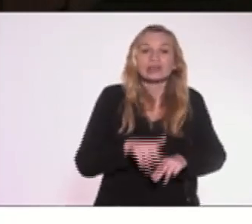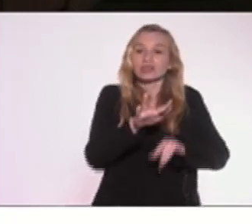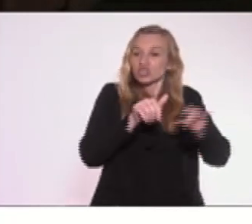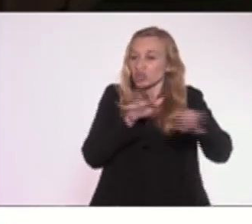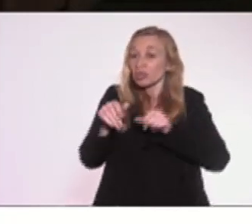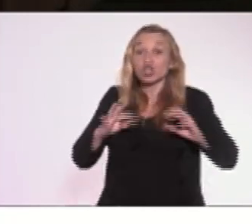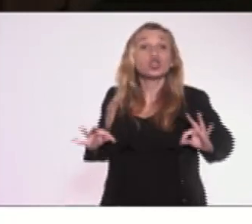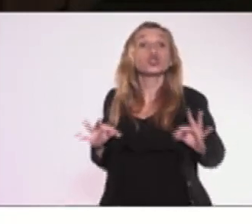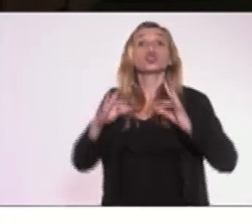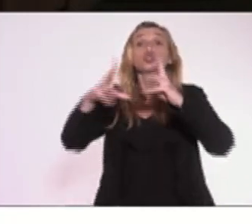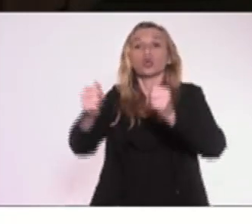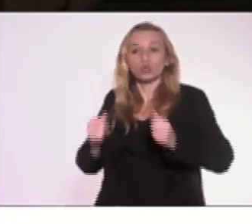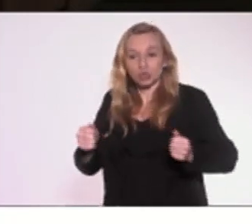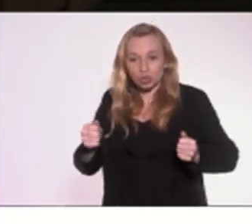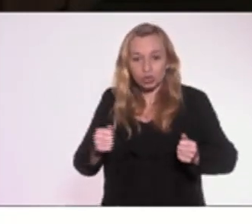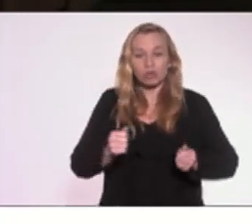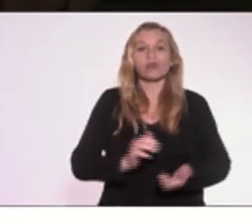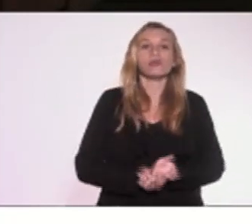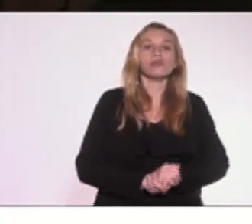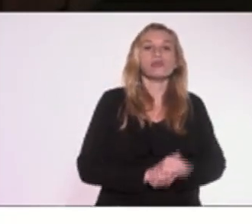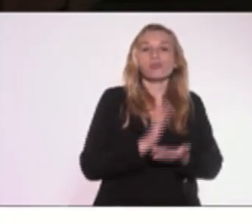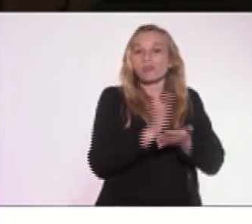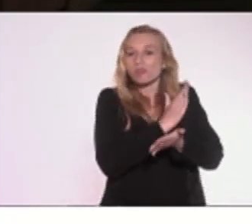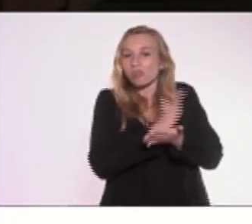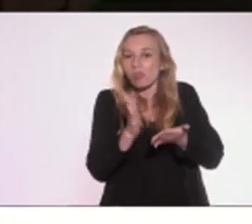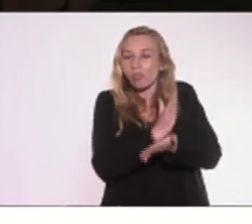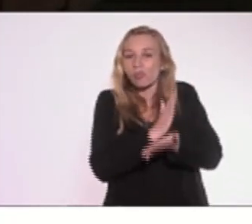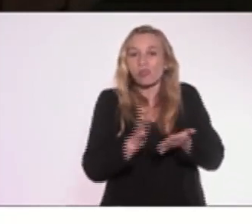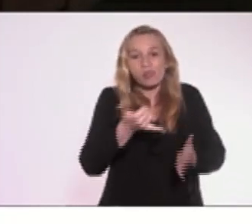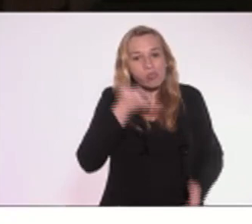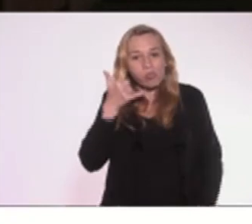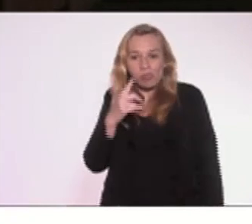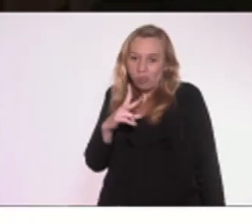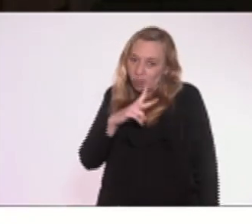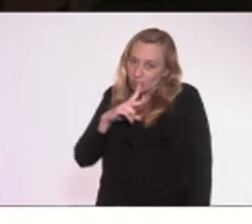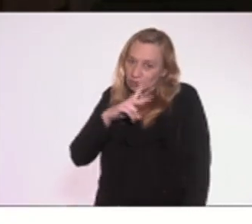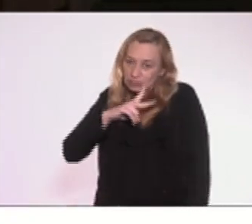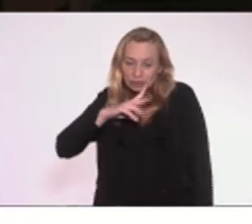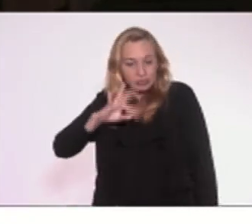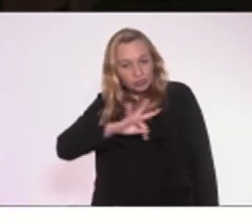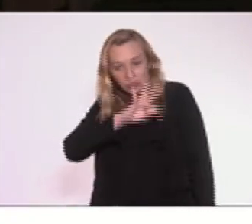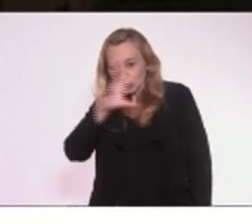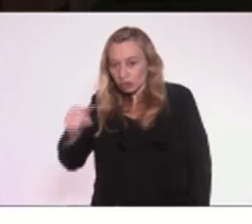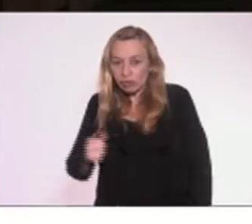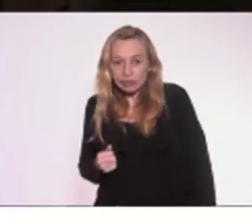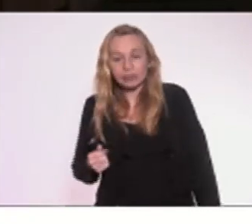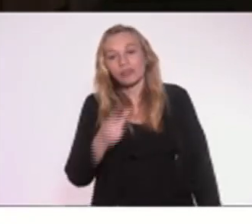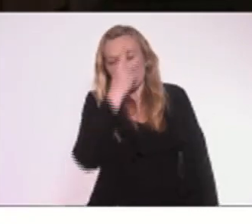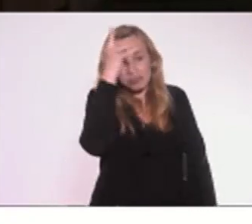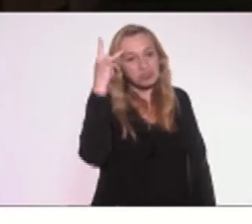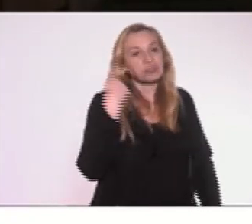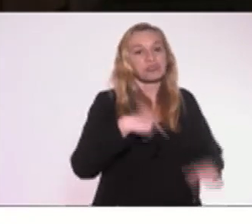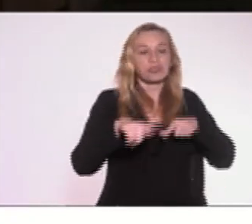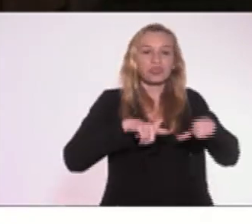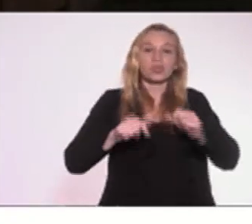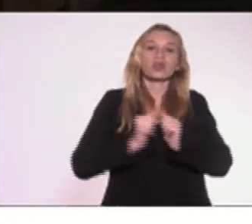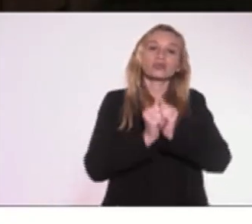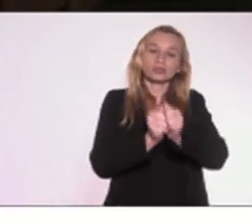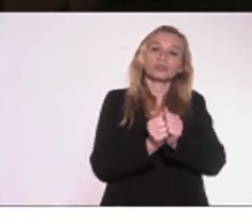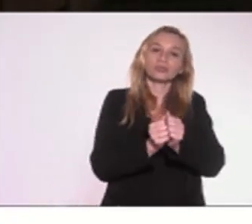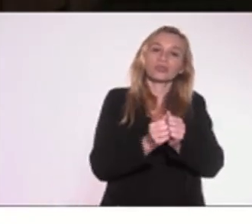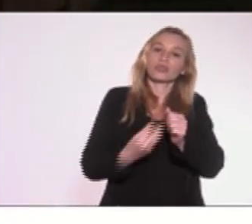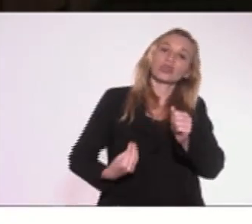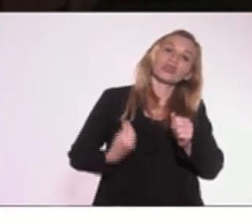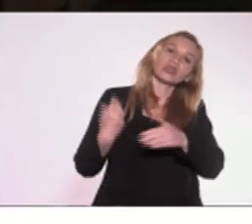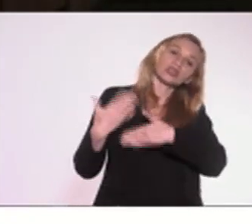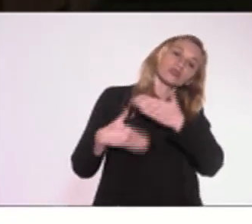todos que estão aqui presentes. E alguns eu chamei no privado. Todos que eu chamei no privado são pessoas que trabalharam comigo a vida toda